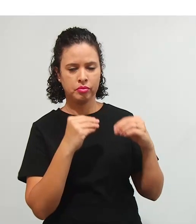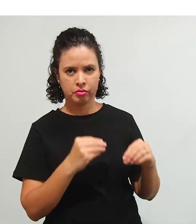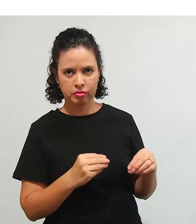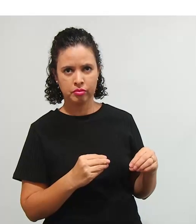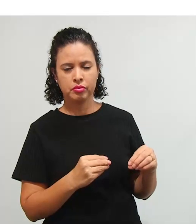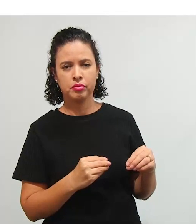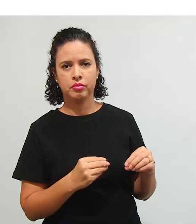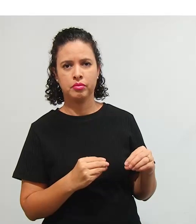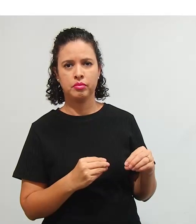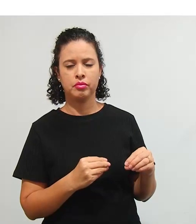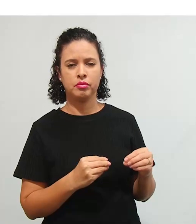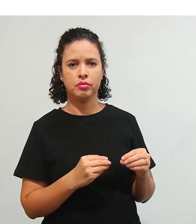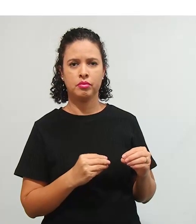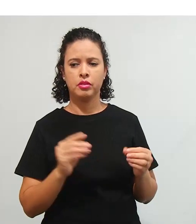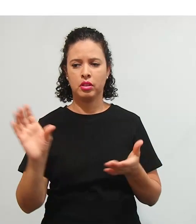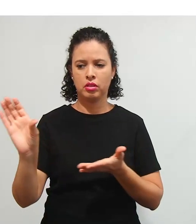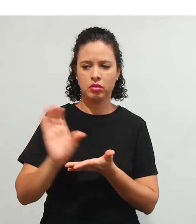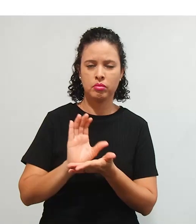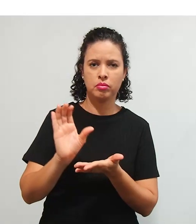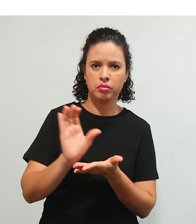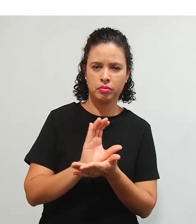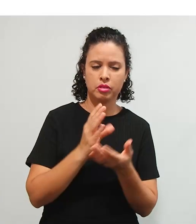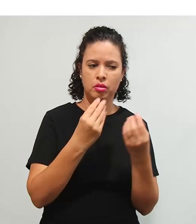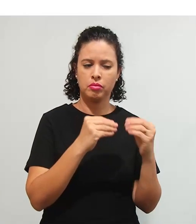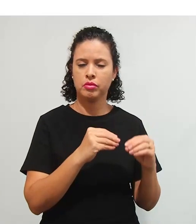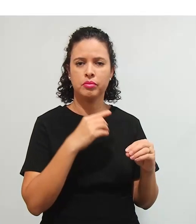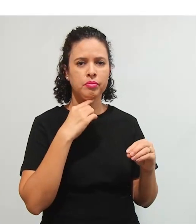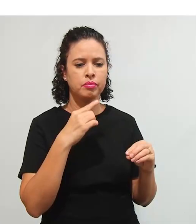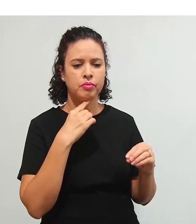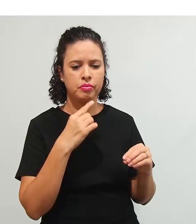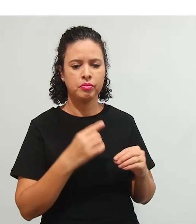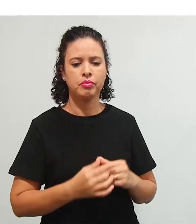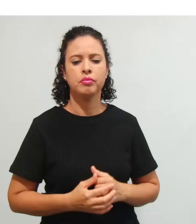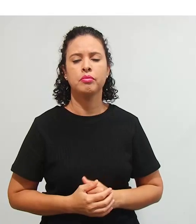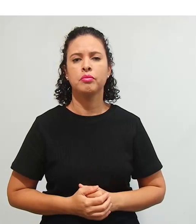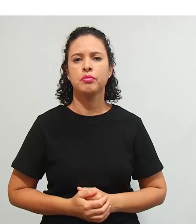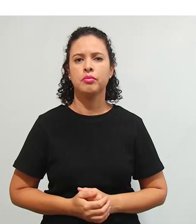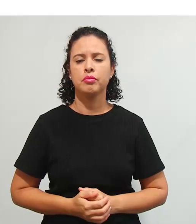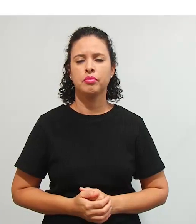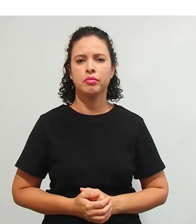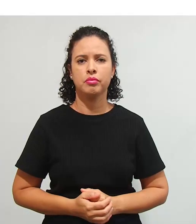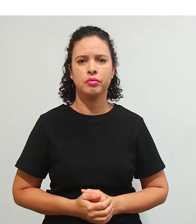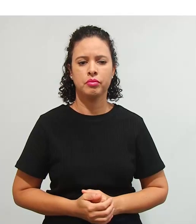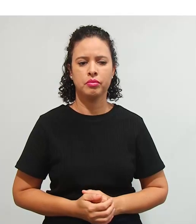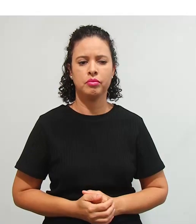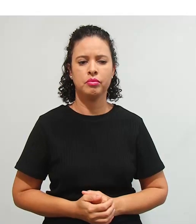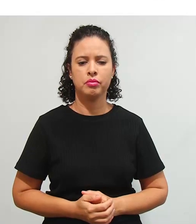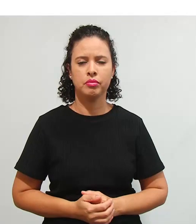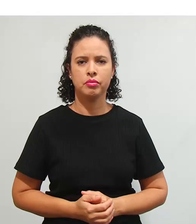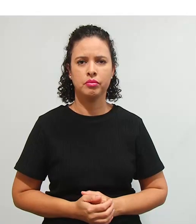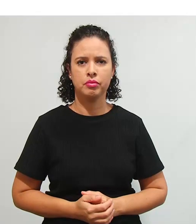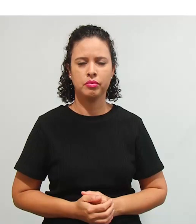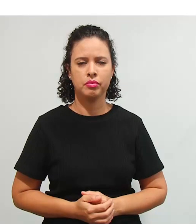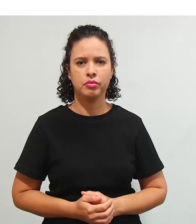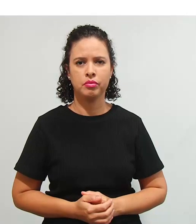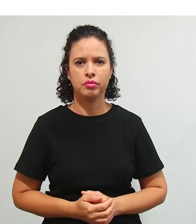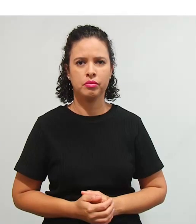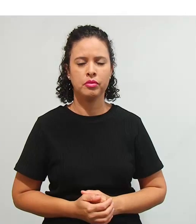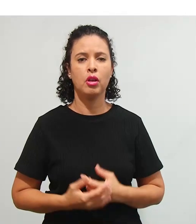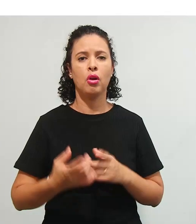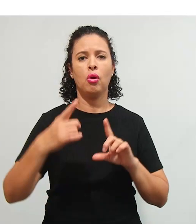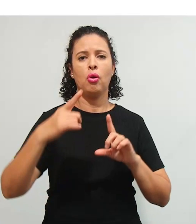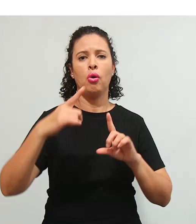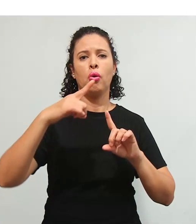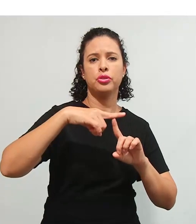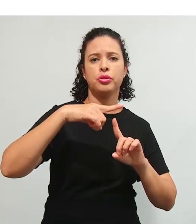de... Alguns tipos de receita que não passa pela etapa de lançamento, certo? Então, quais são os